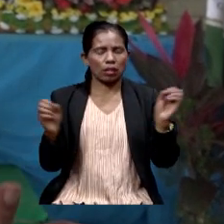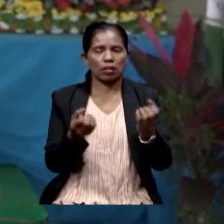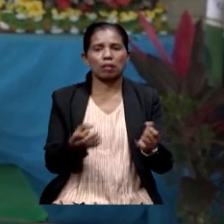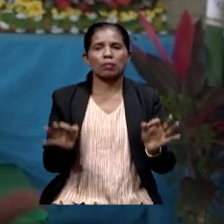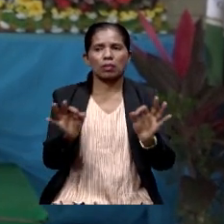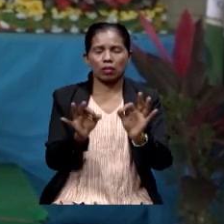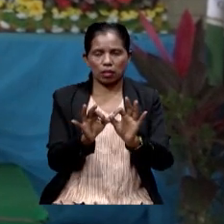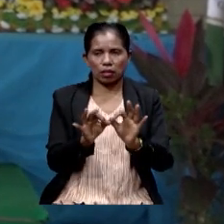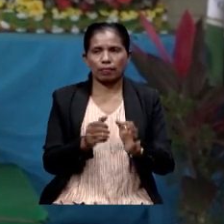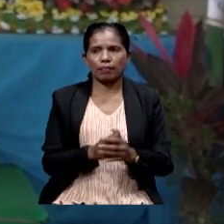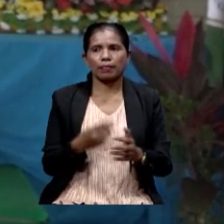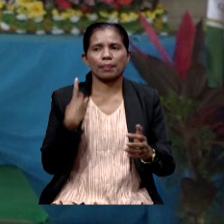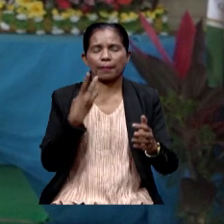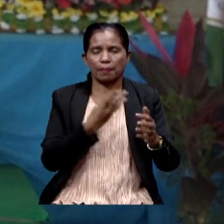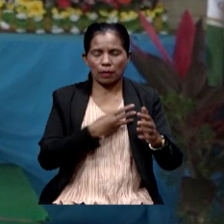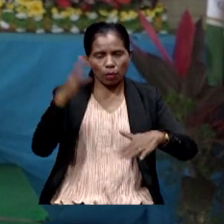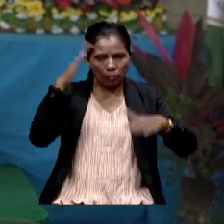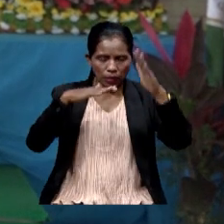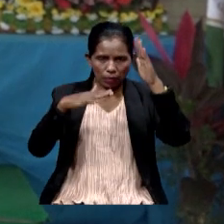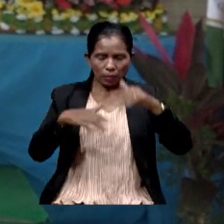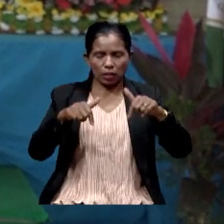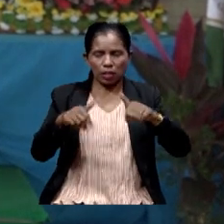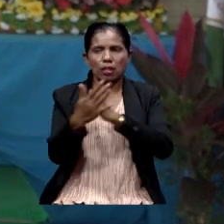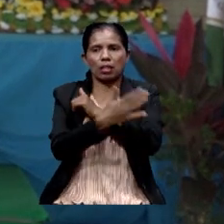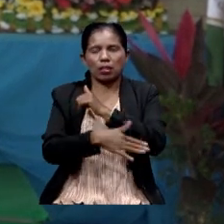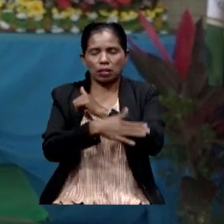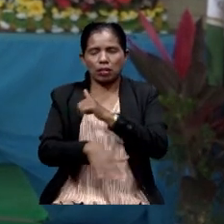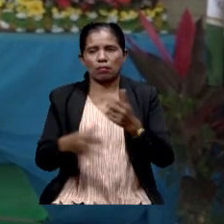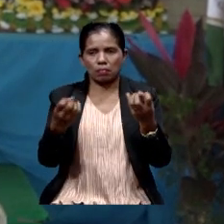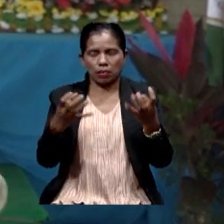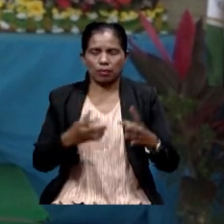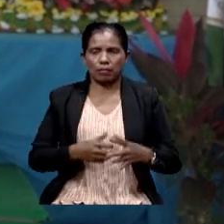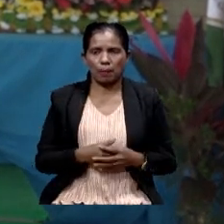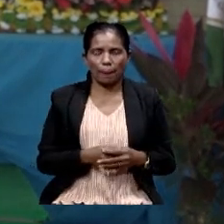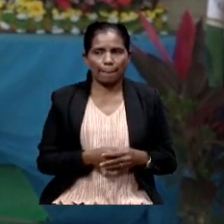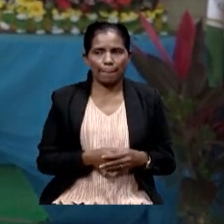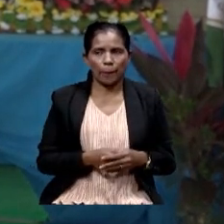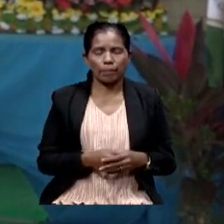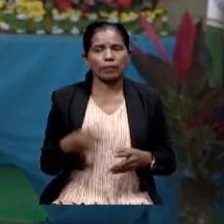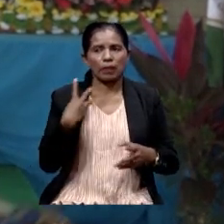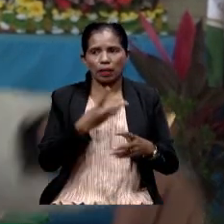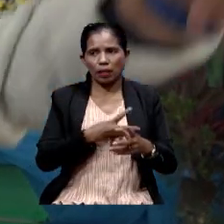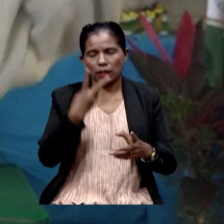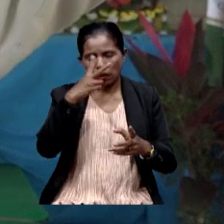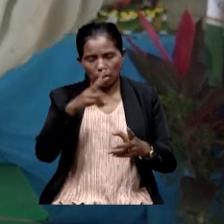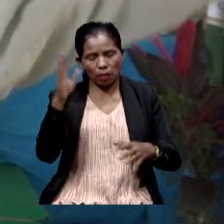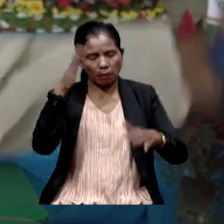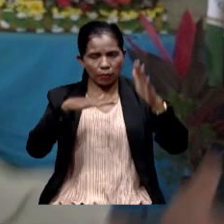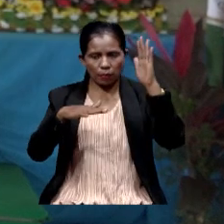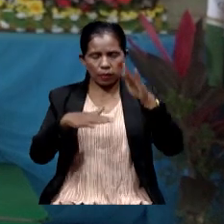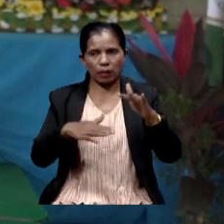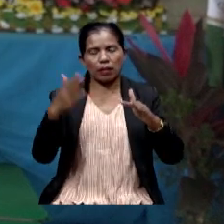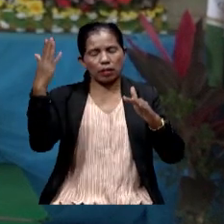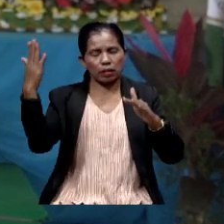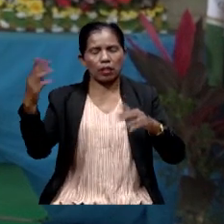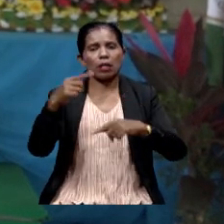forma. E tinha problema a nação de né, barak de teves. E tá, haremos e problema nesse momento